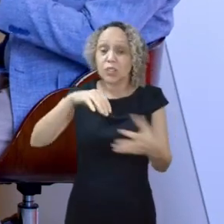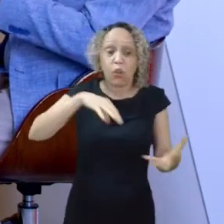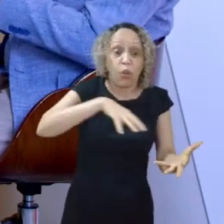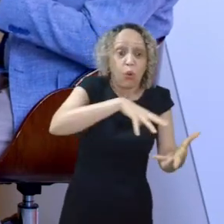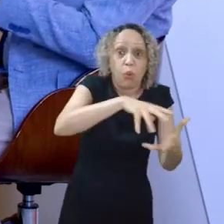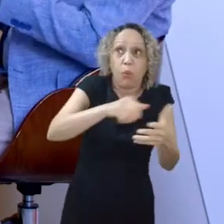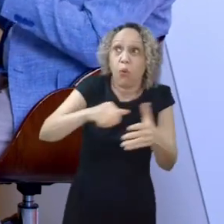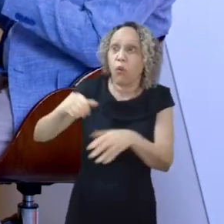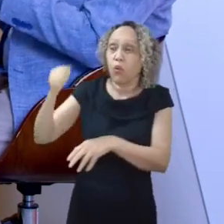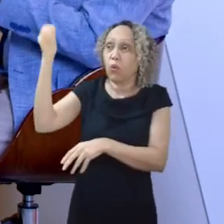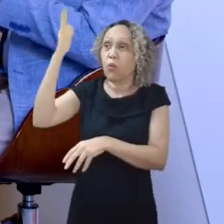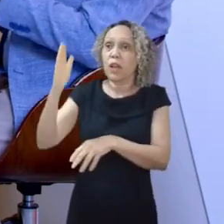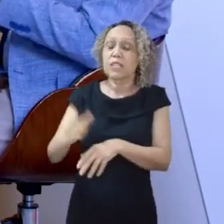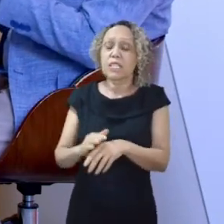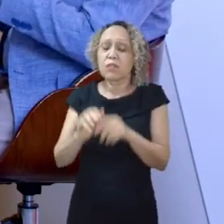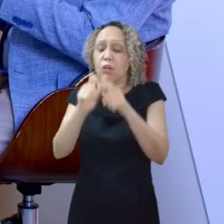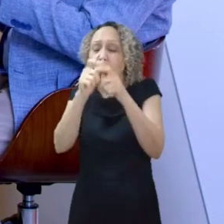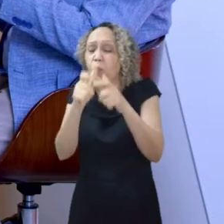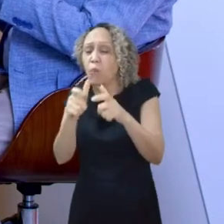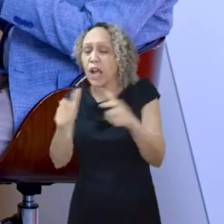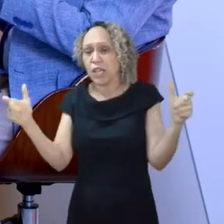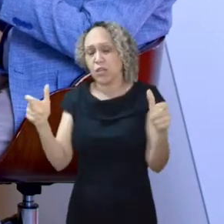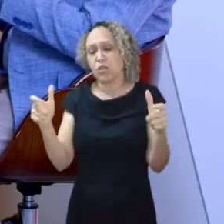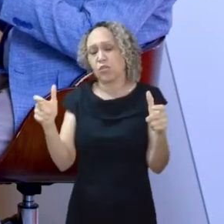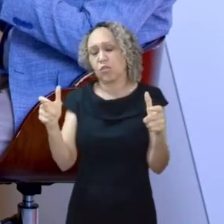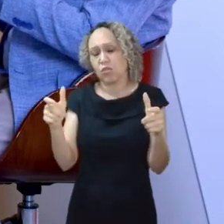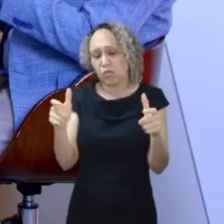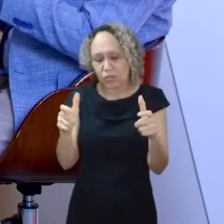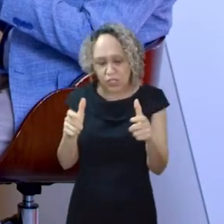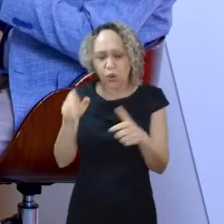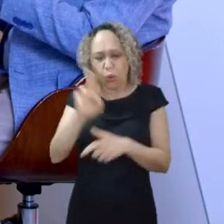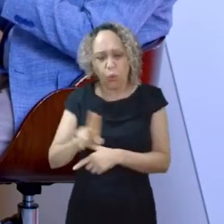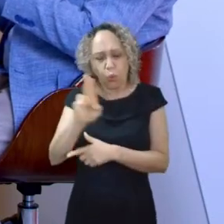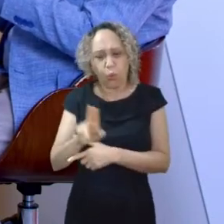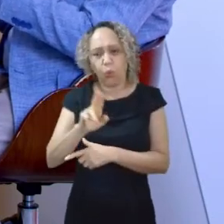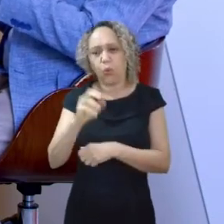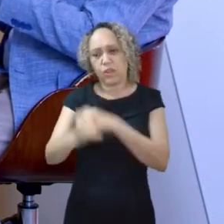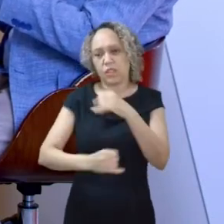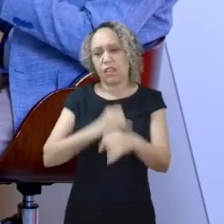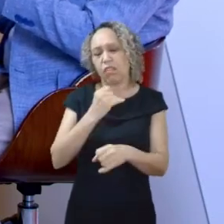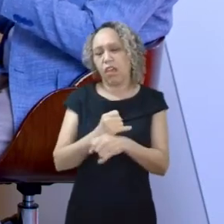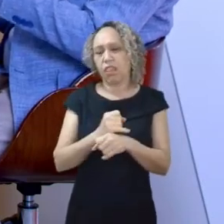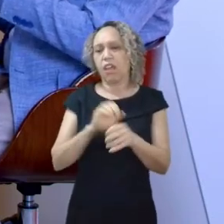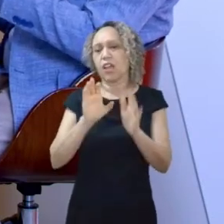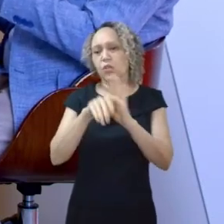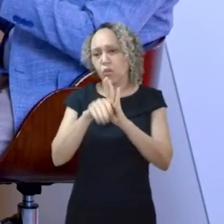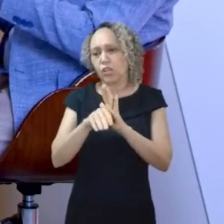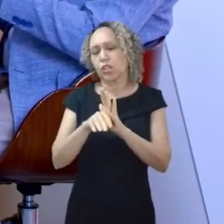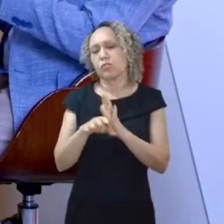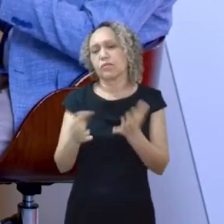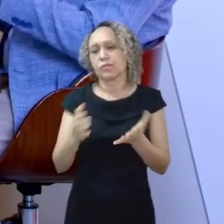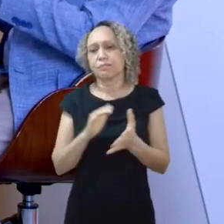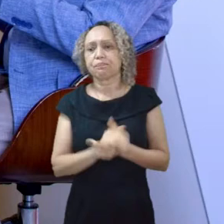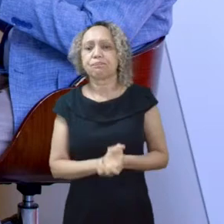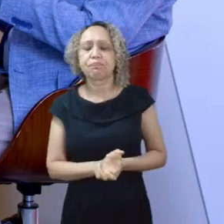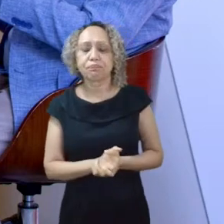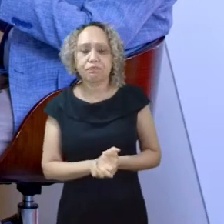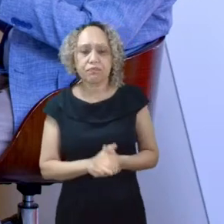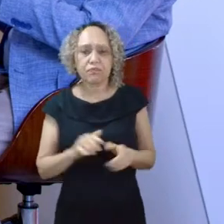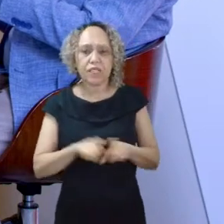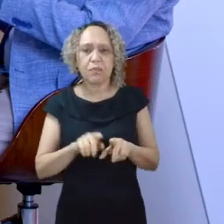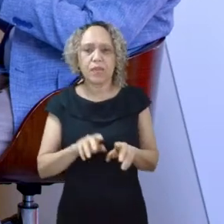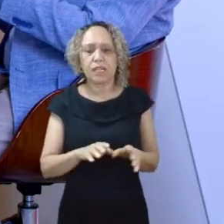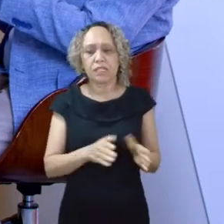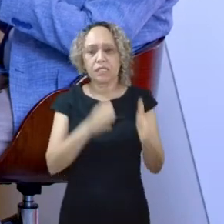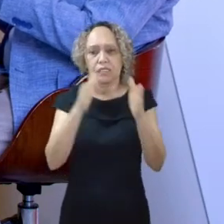essa discussão. Doutor Marcelo, tem um outro ponto também que está sendo discutido, né, que volta a ser discutido no STF,